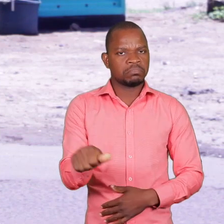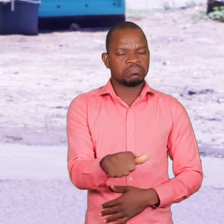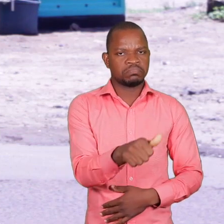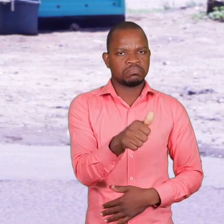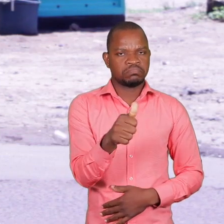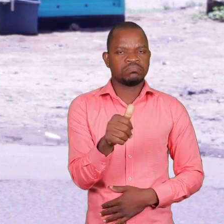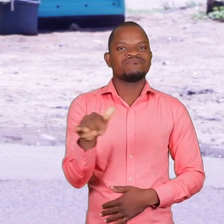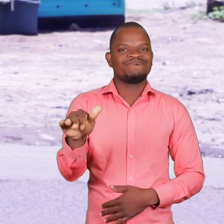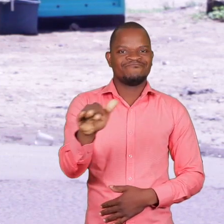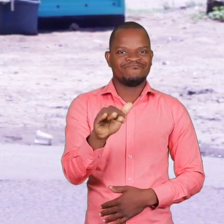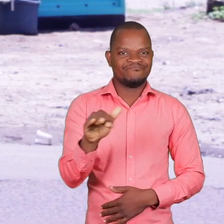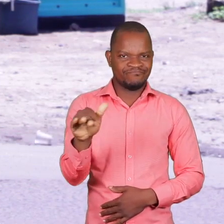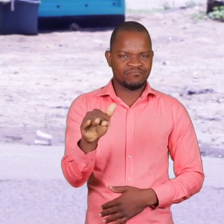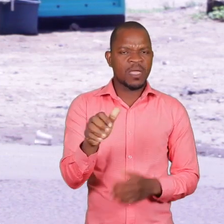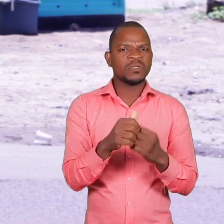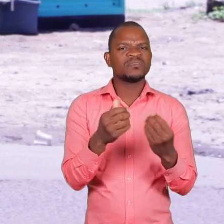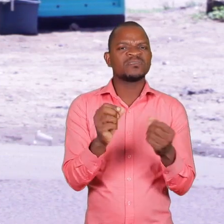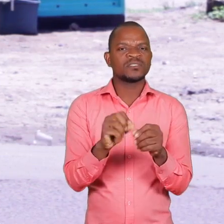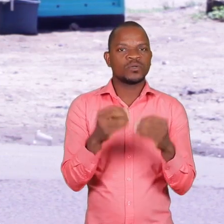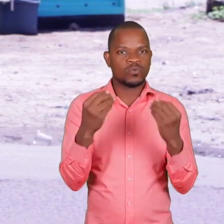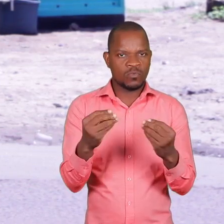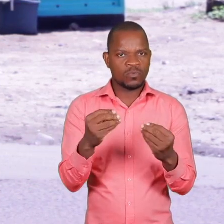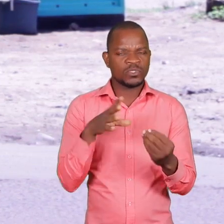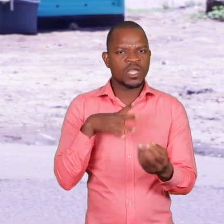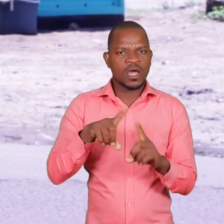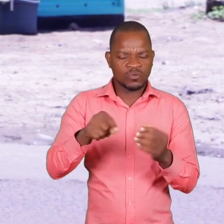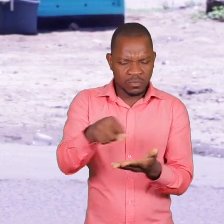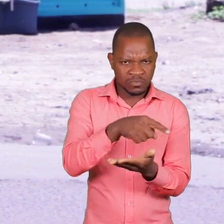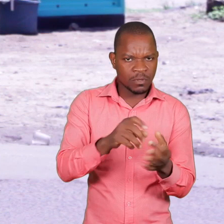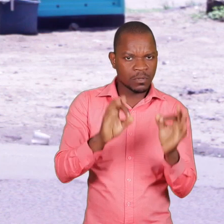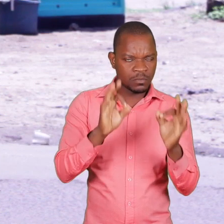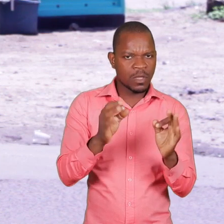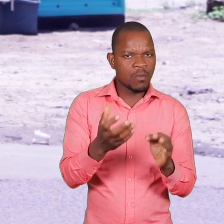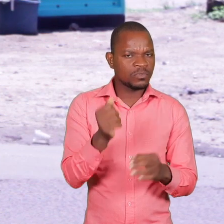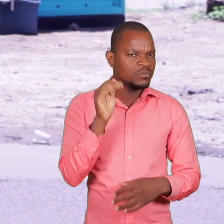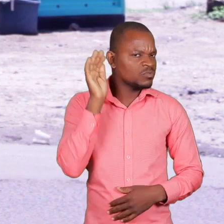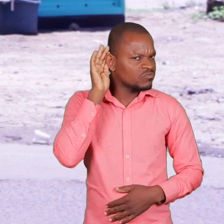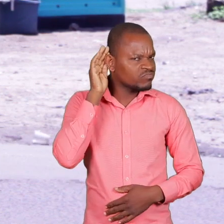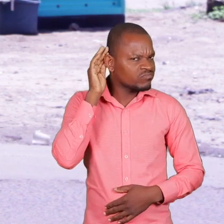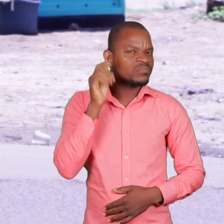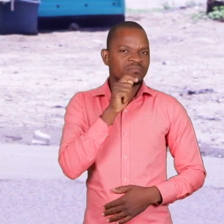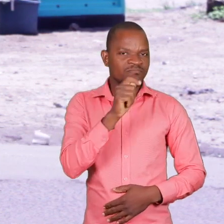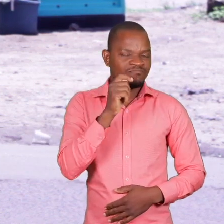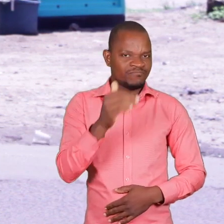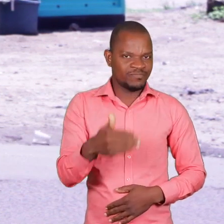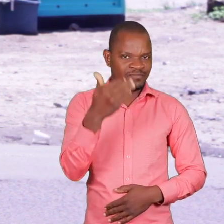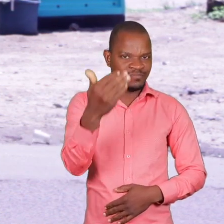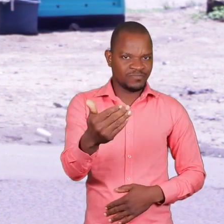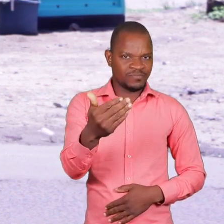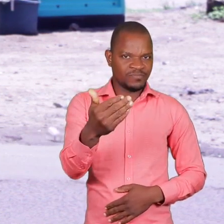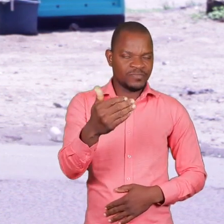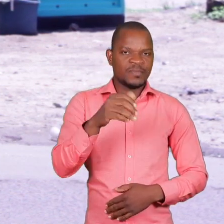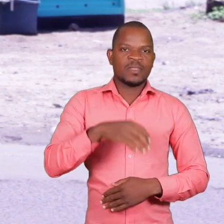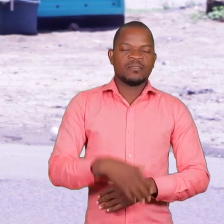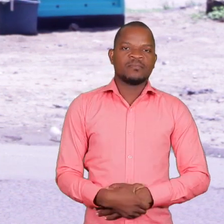que ajuda a melhorar o saneamento nas comunidades, através da Pia Fantástica. Vamos conhecer este projeto